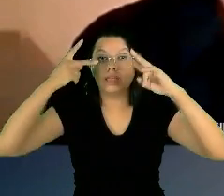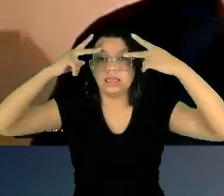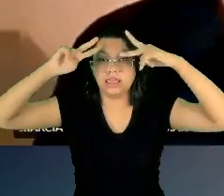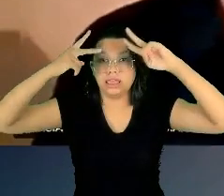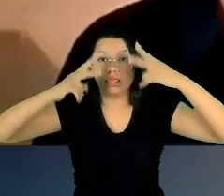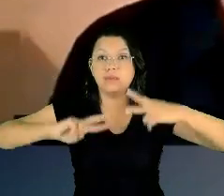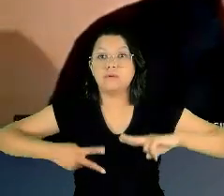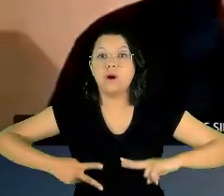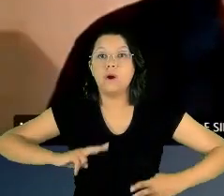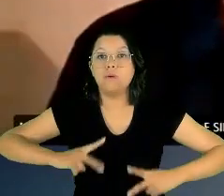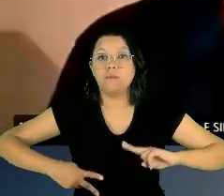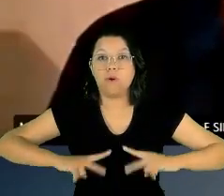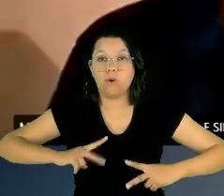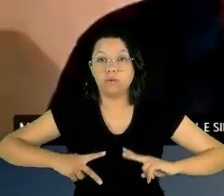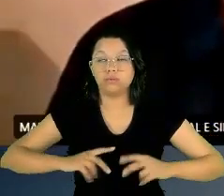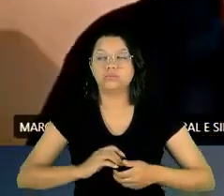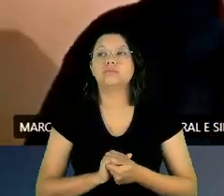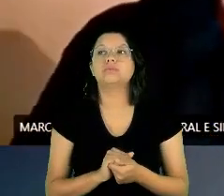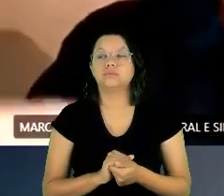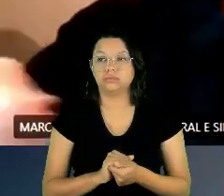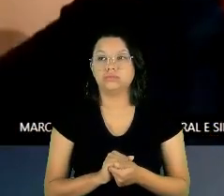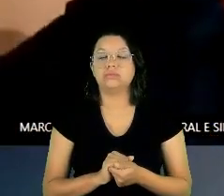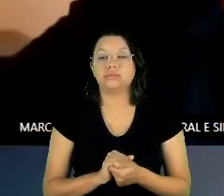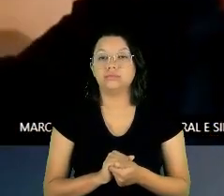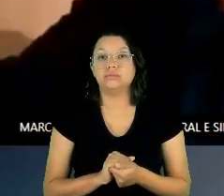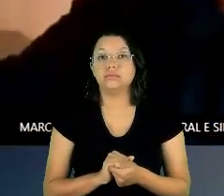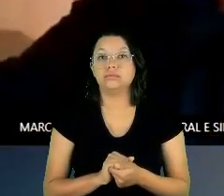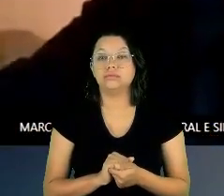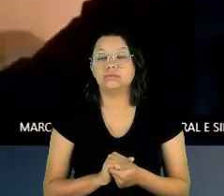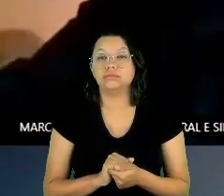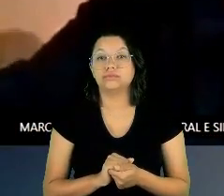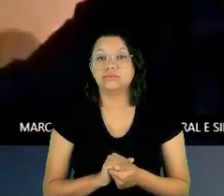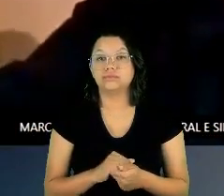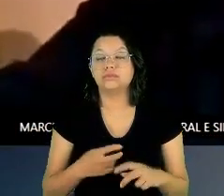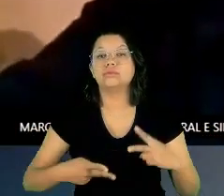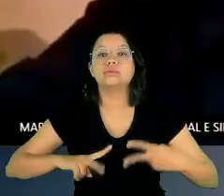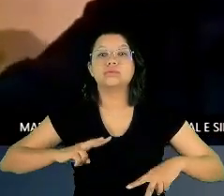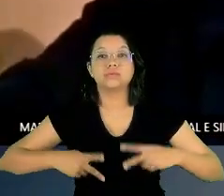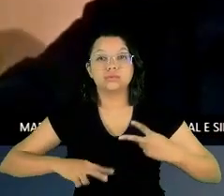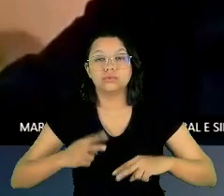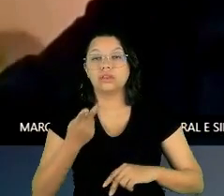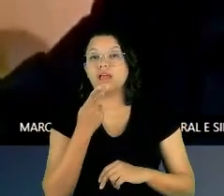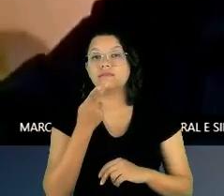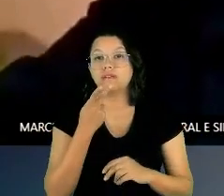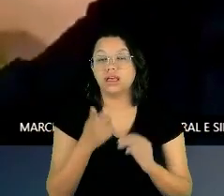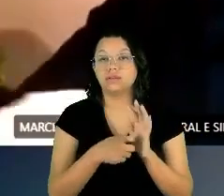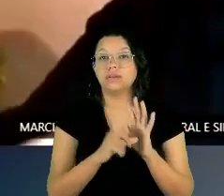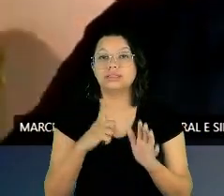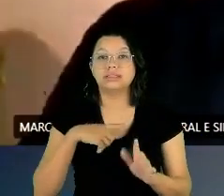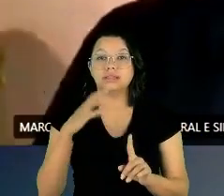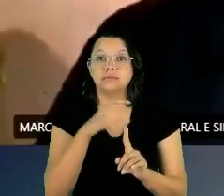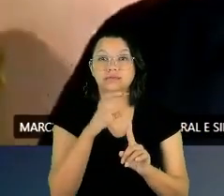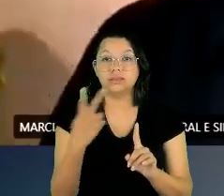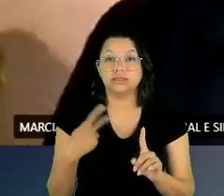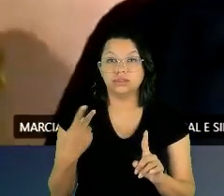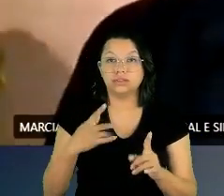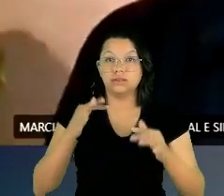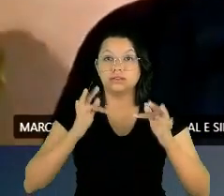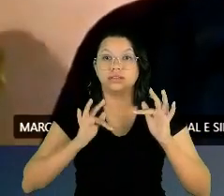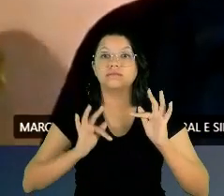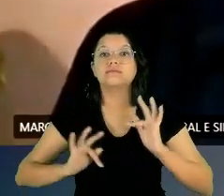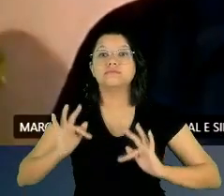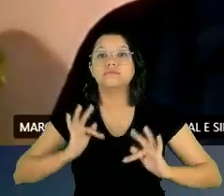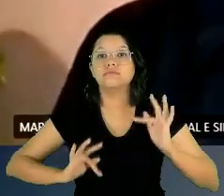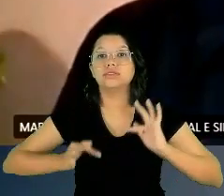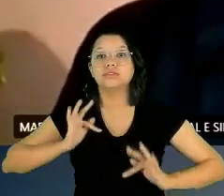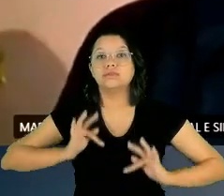neurotransmissores e neurohormônios. Como assim neurohormônios? É que os hormônios, como eu estava citando anteriormente, eles têm influência